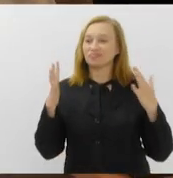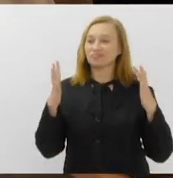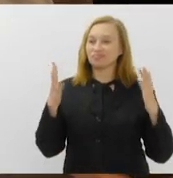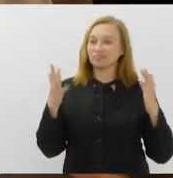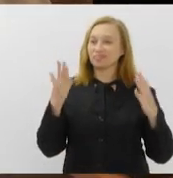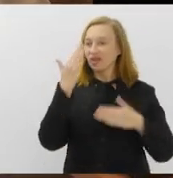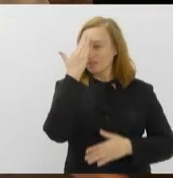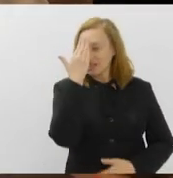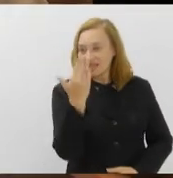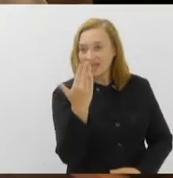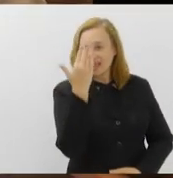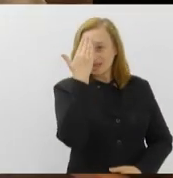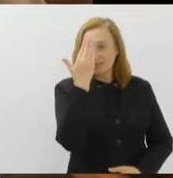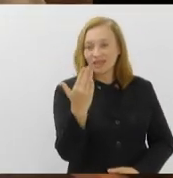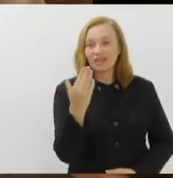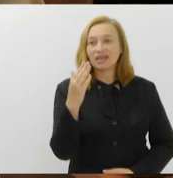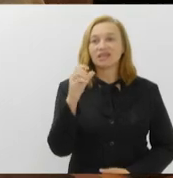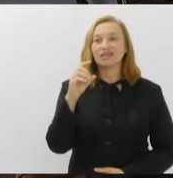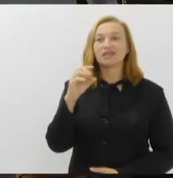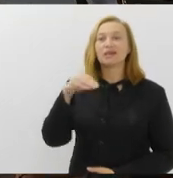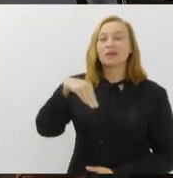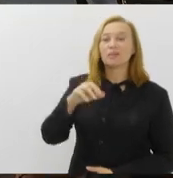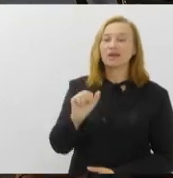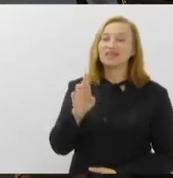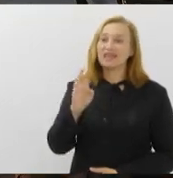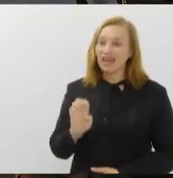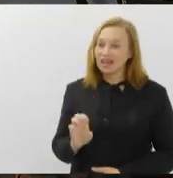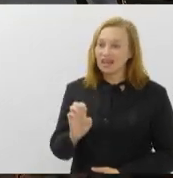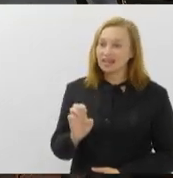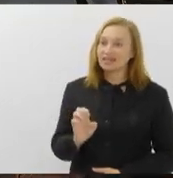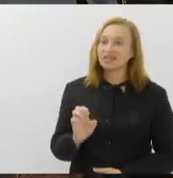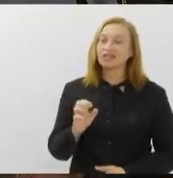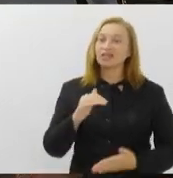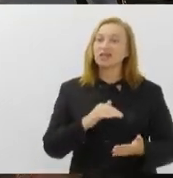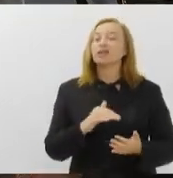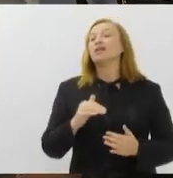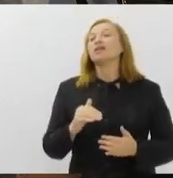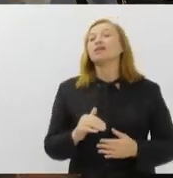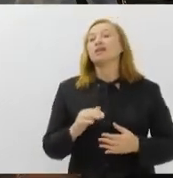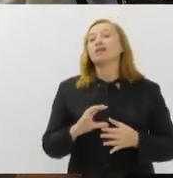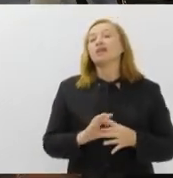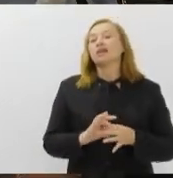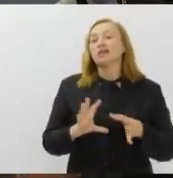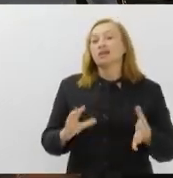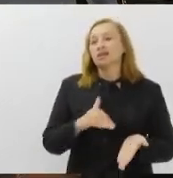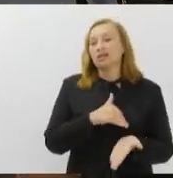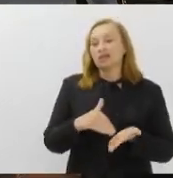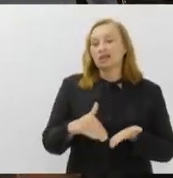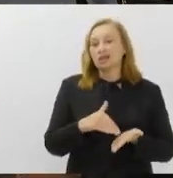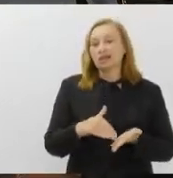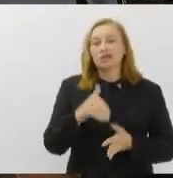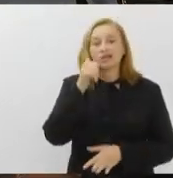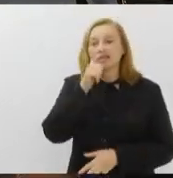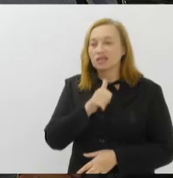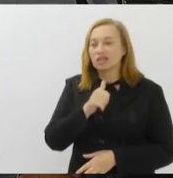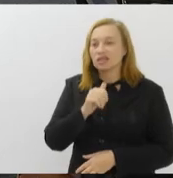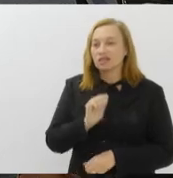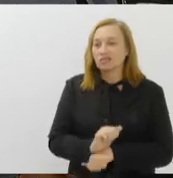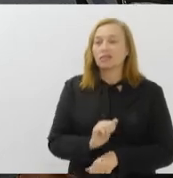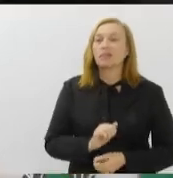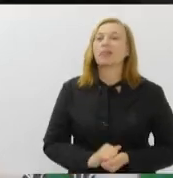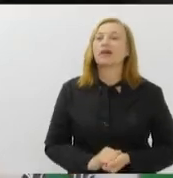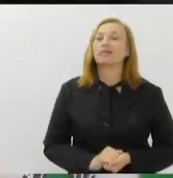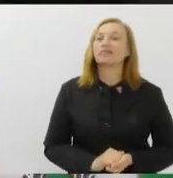Muito obrigada, senhora Marcele Porto. Essa Superintendência de Autonomia Econômica da Mulher da Secretaria de Estado